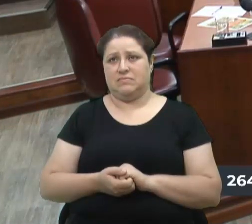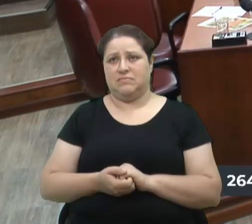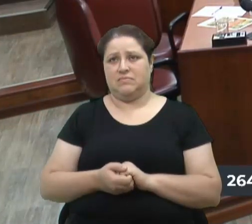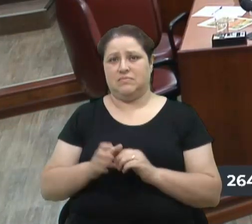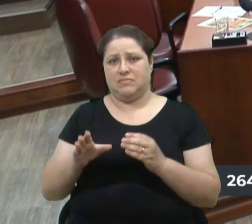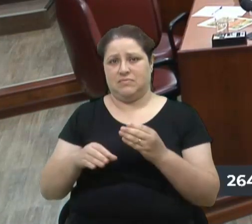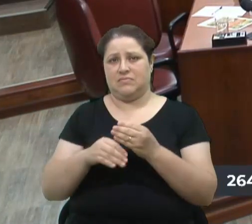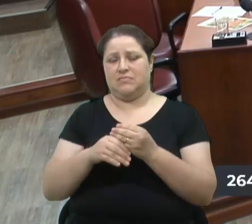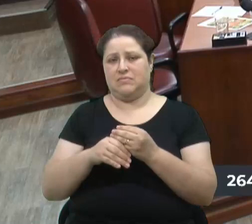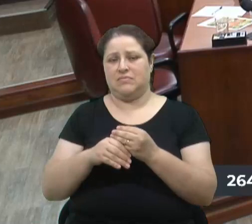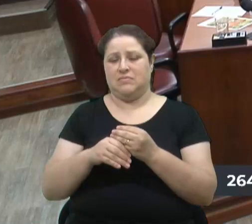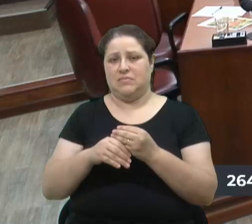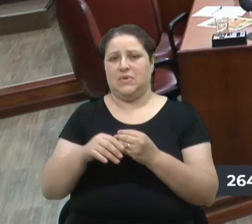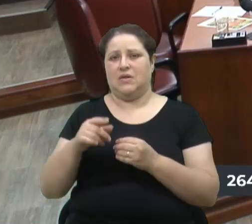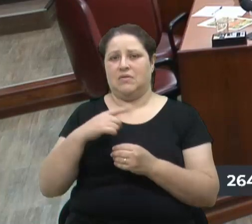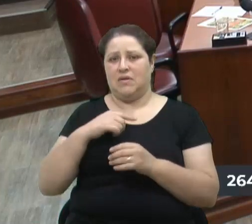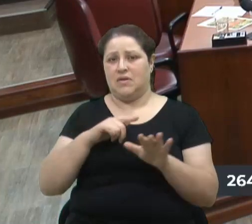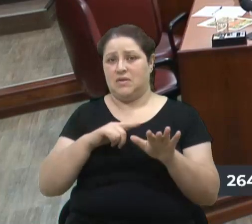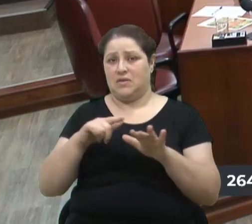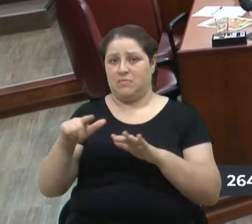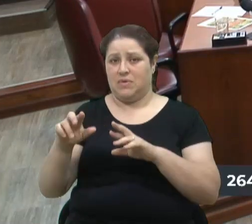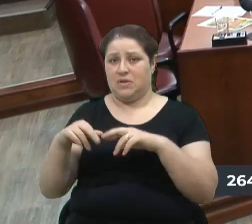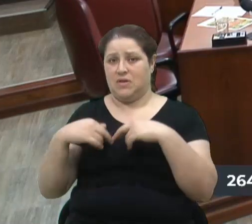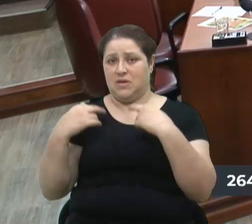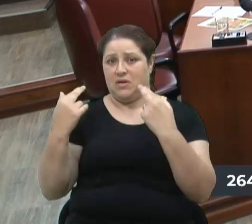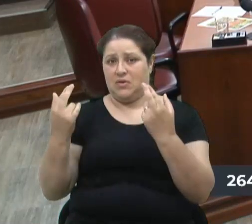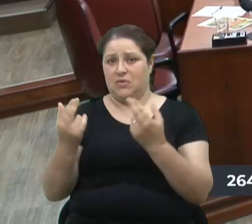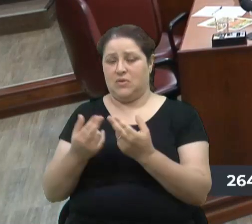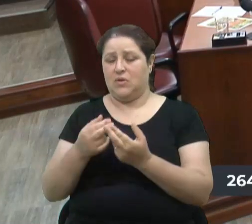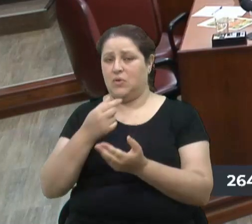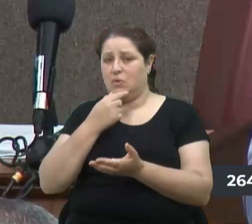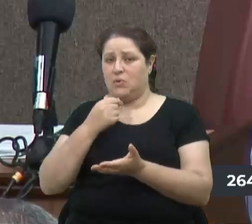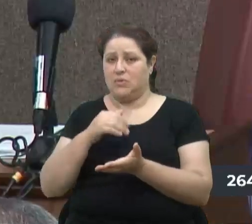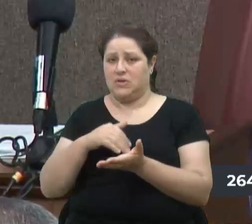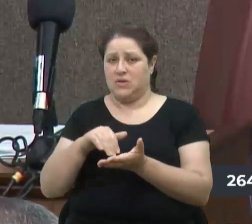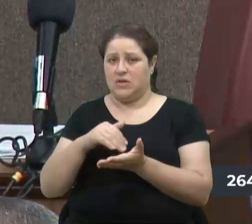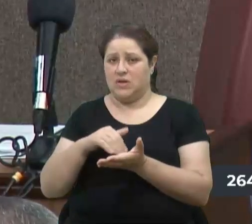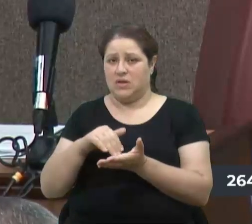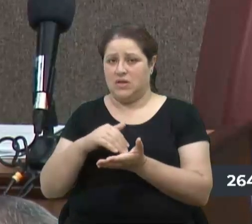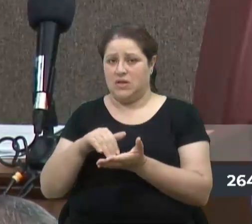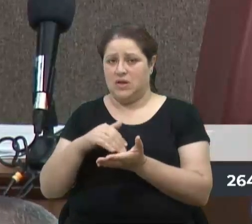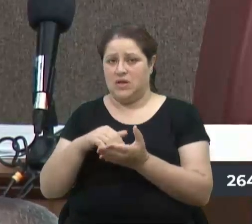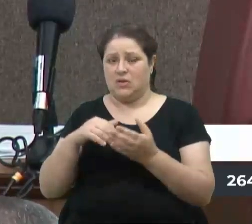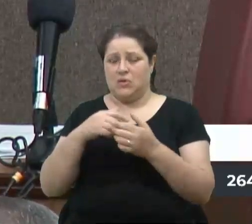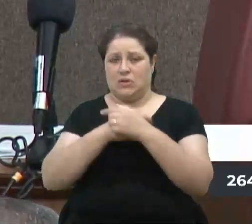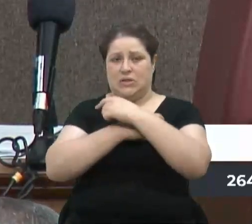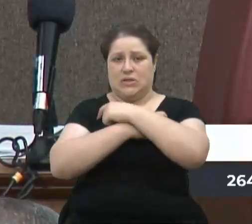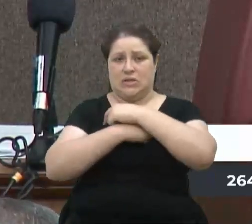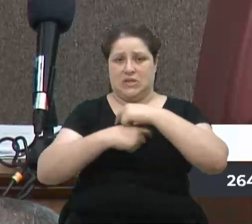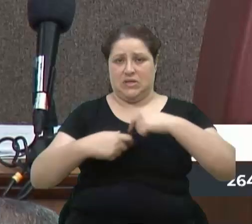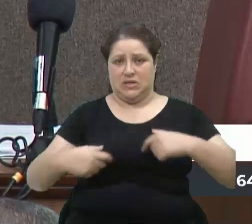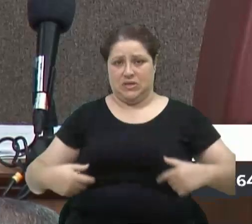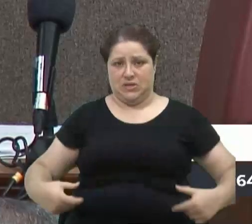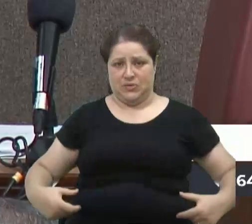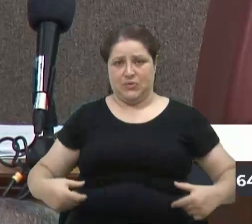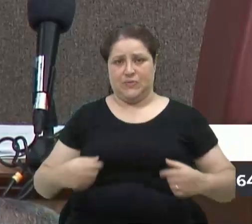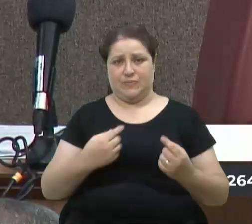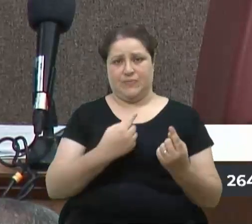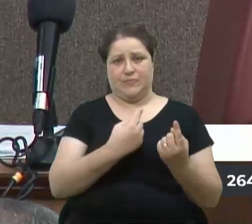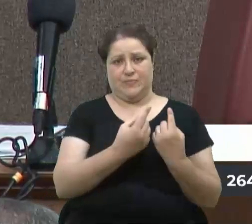que estive essa semana reunido com o secretário de trânsito e